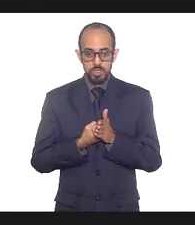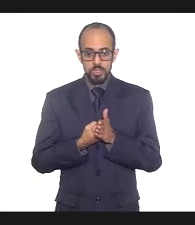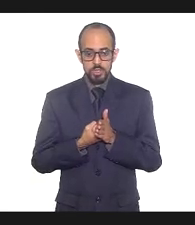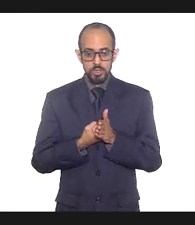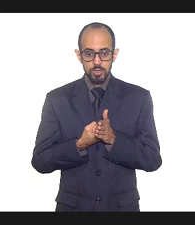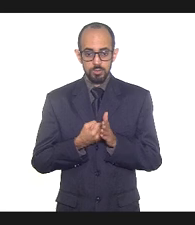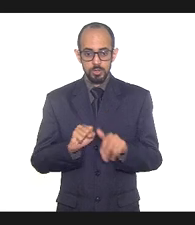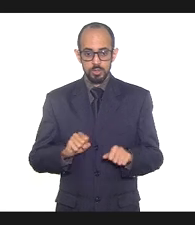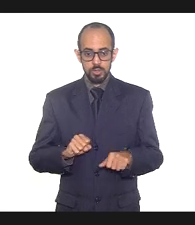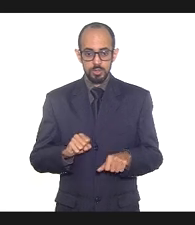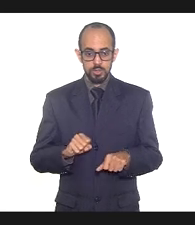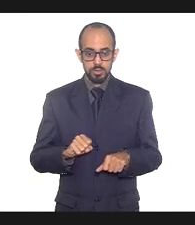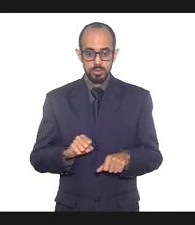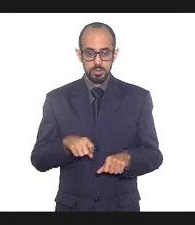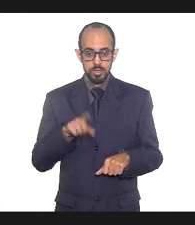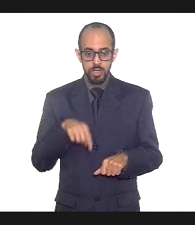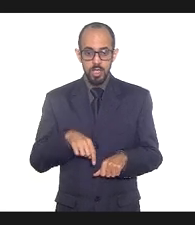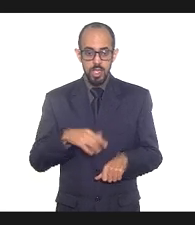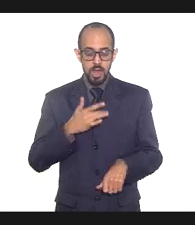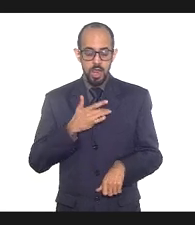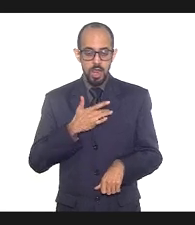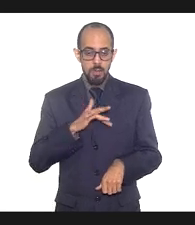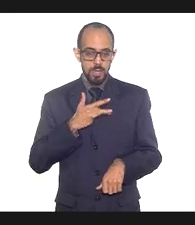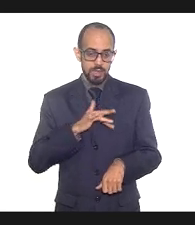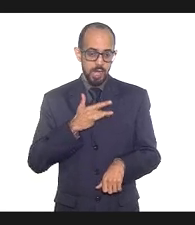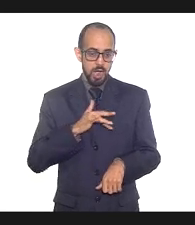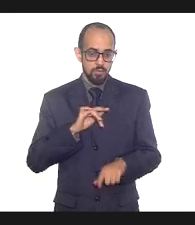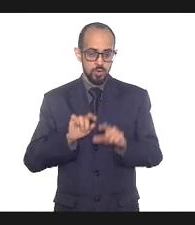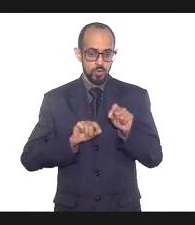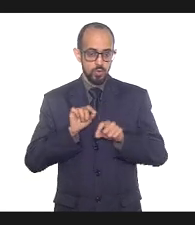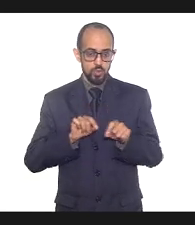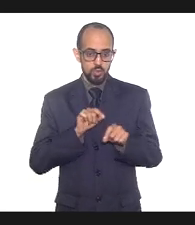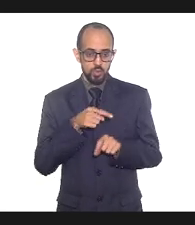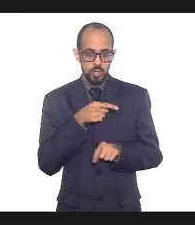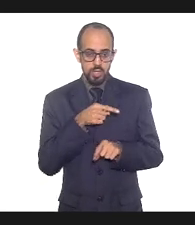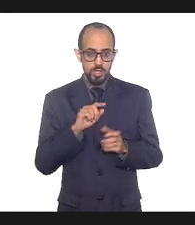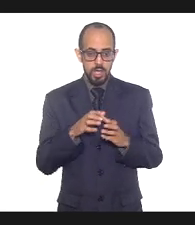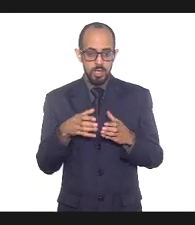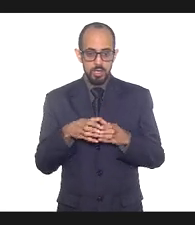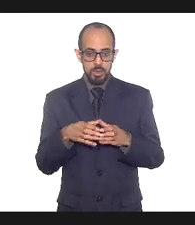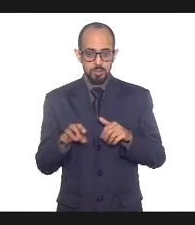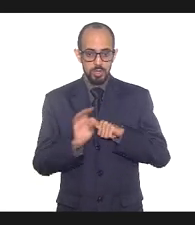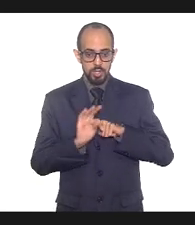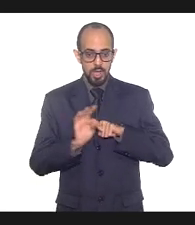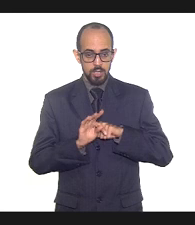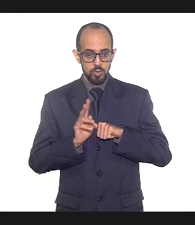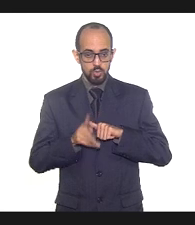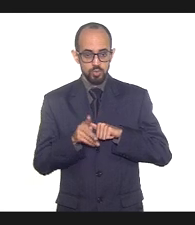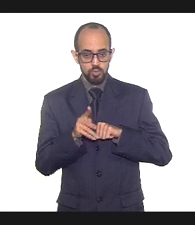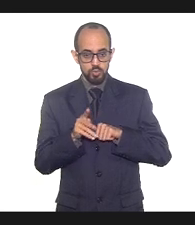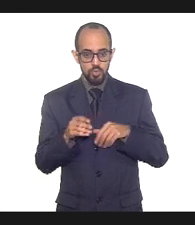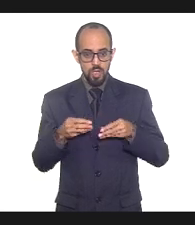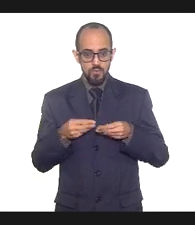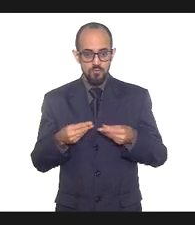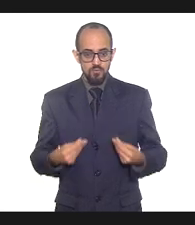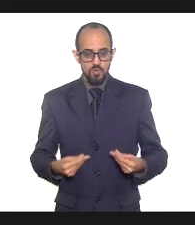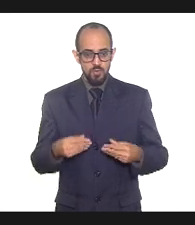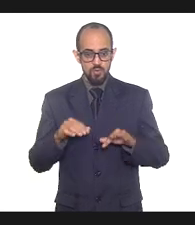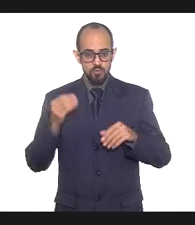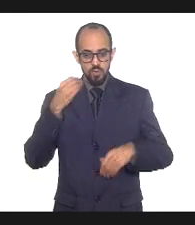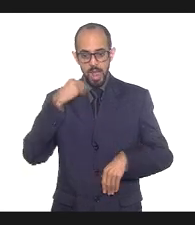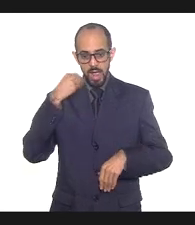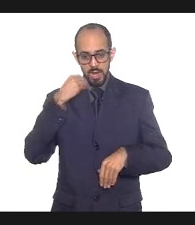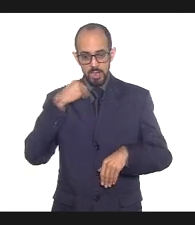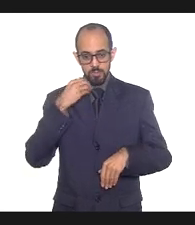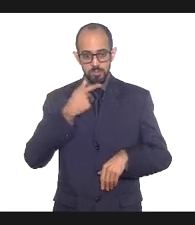lamentaram como eu tenho que falar experimente a equipe técnica do governo continua frágil é fraca